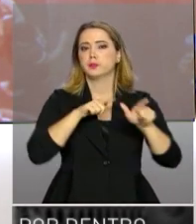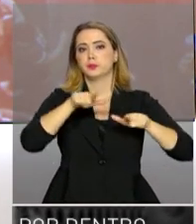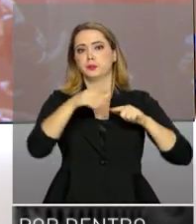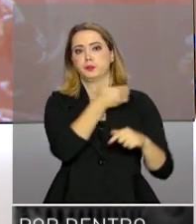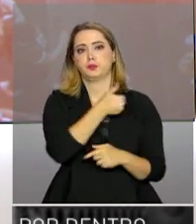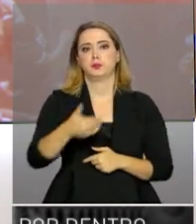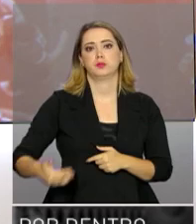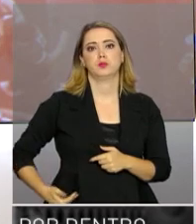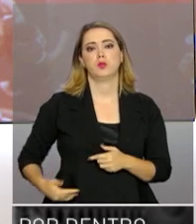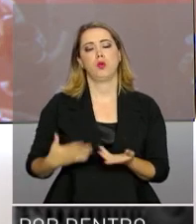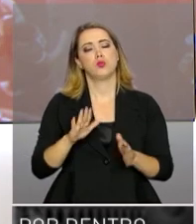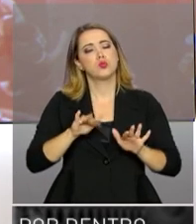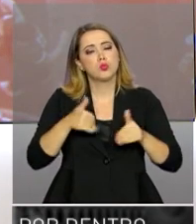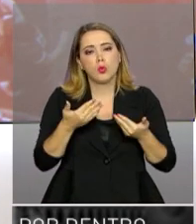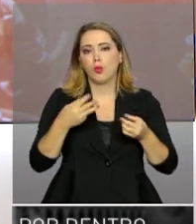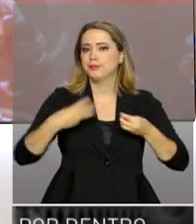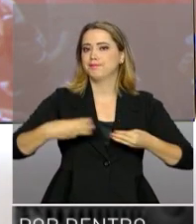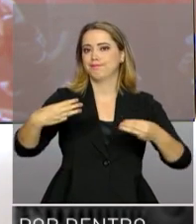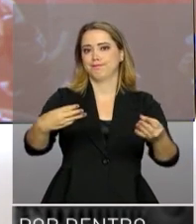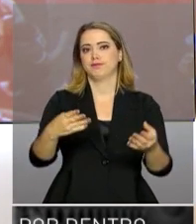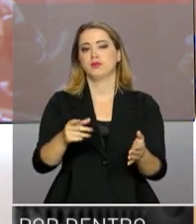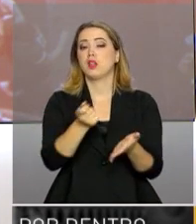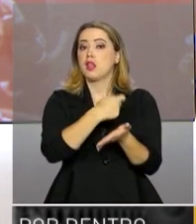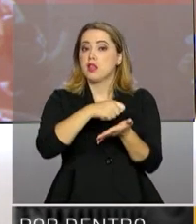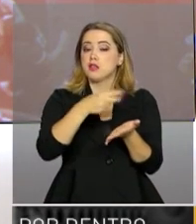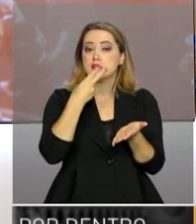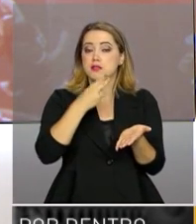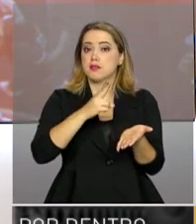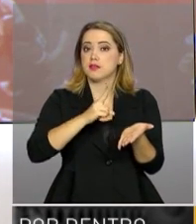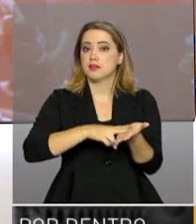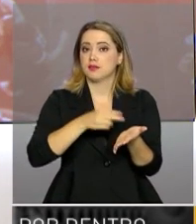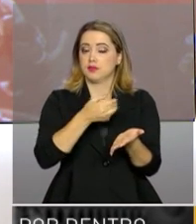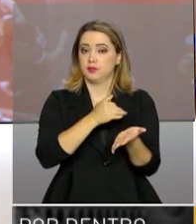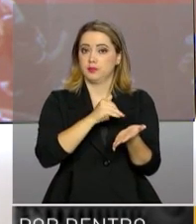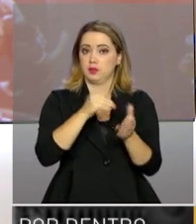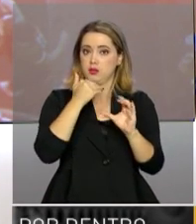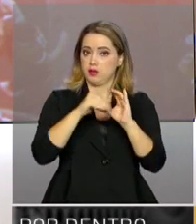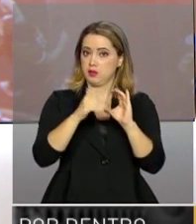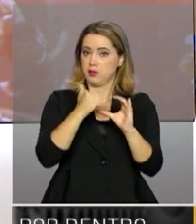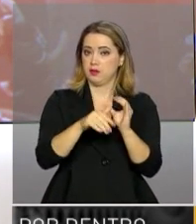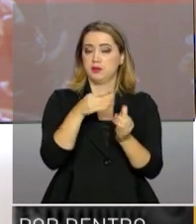do governo, de qualquer ministério, escreva para